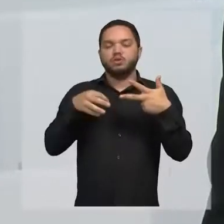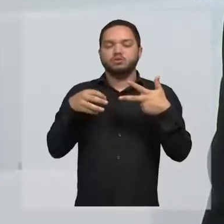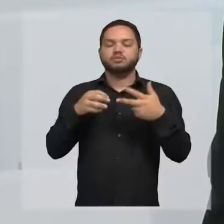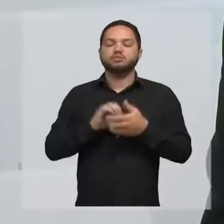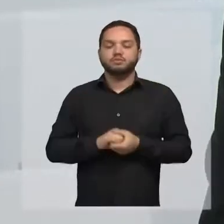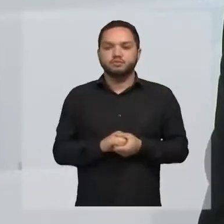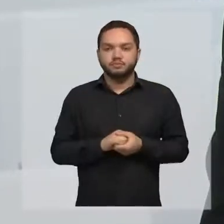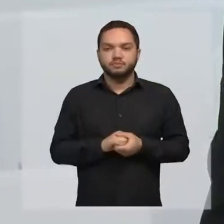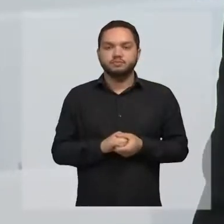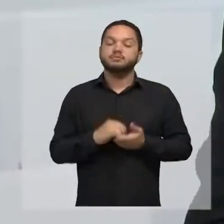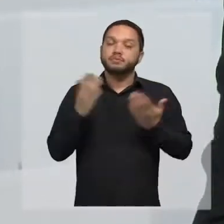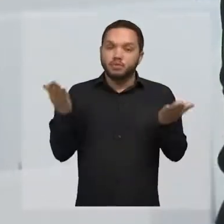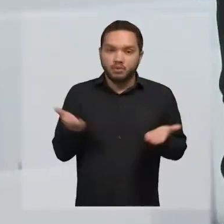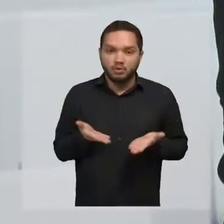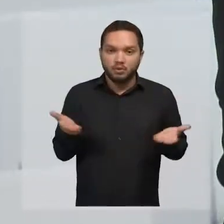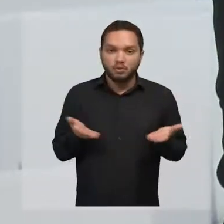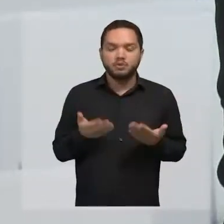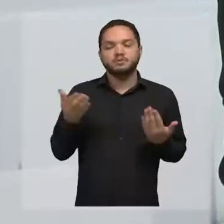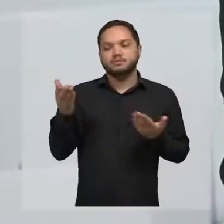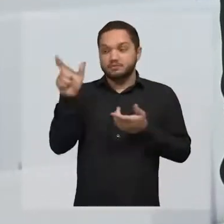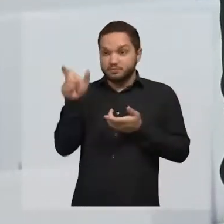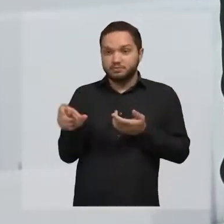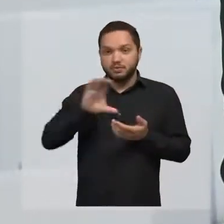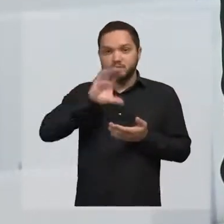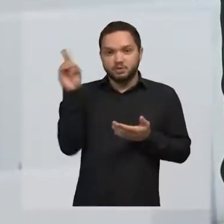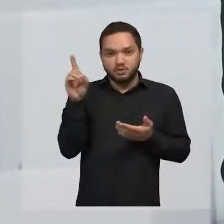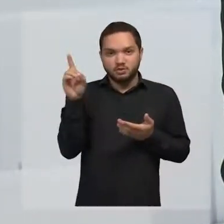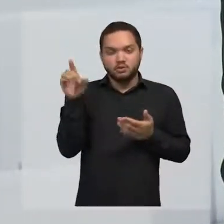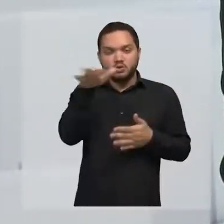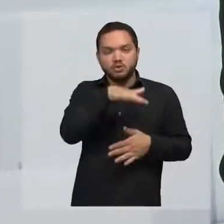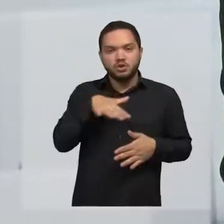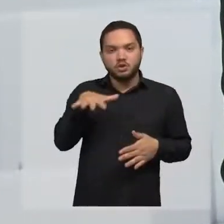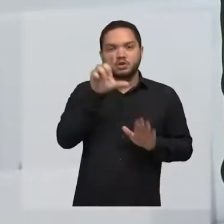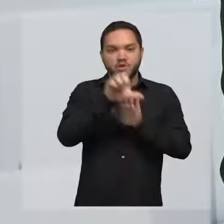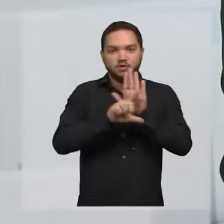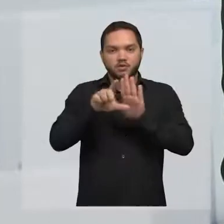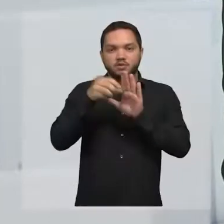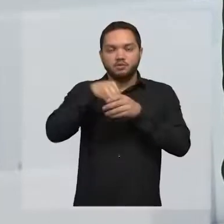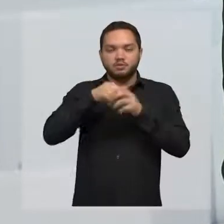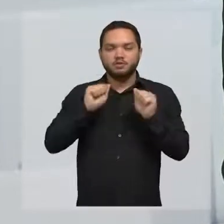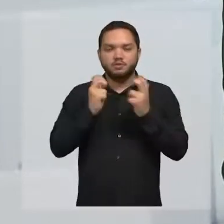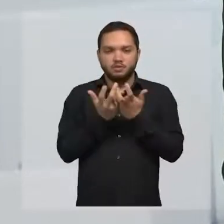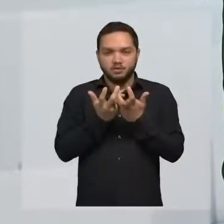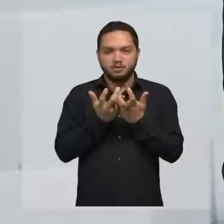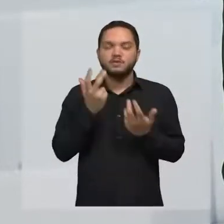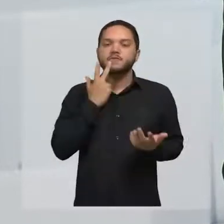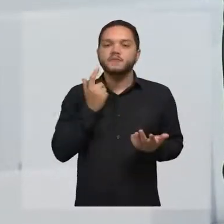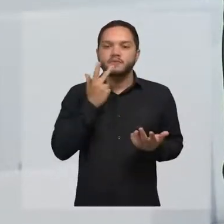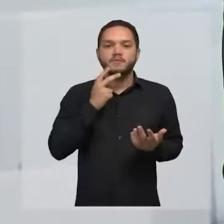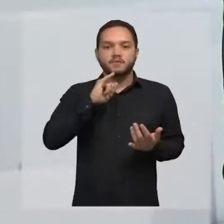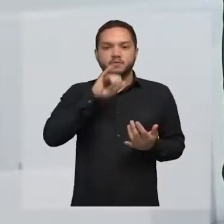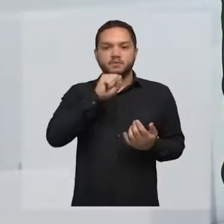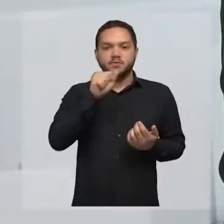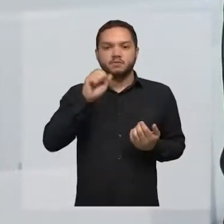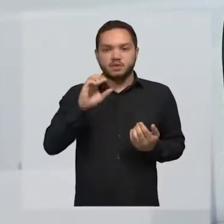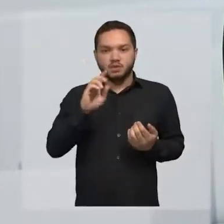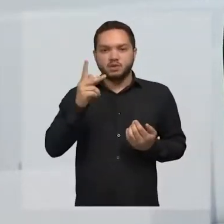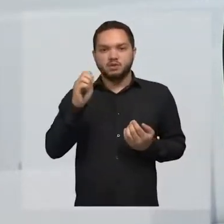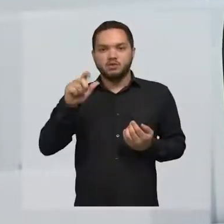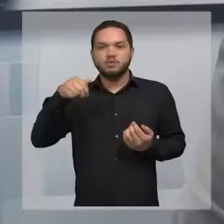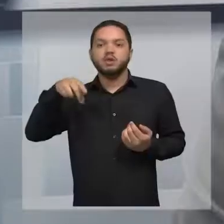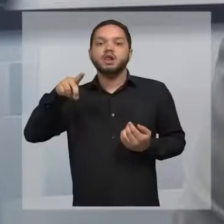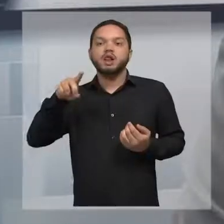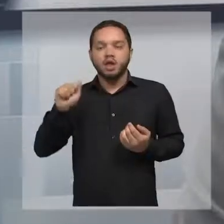por exemplo. Neste sentido, hoje o coordenador-geral legislativo da Câmara Municipal de Fortaleza, Isaac